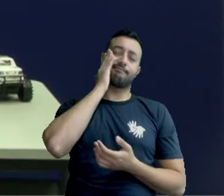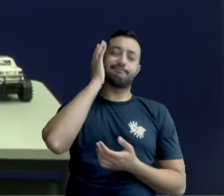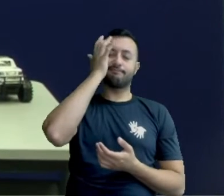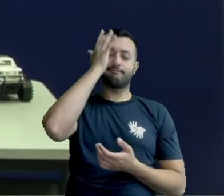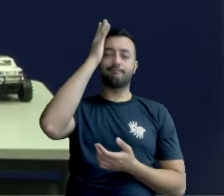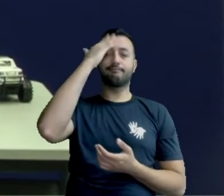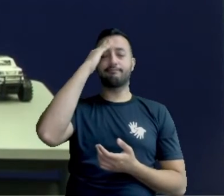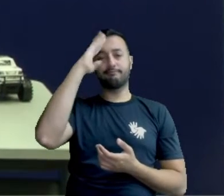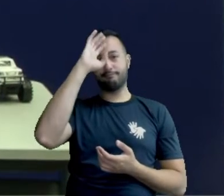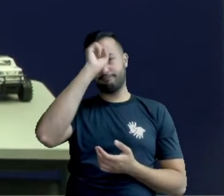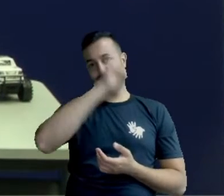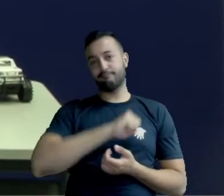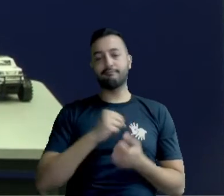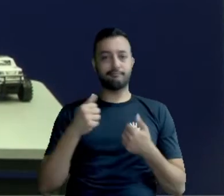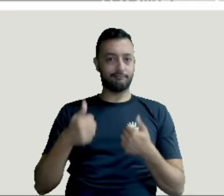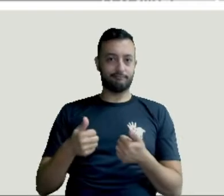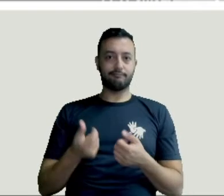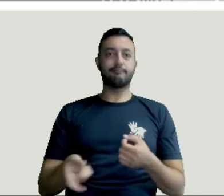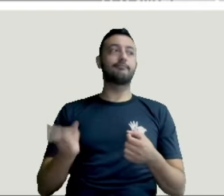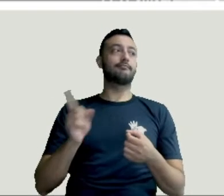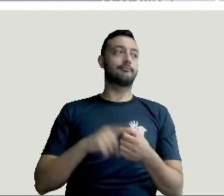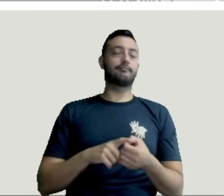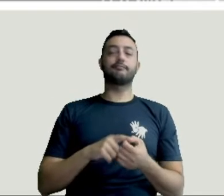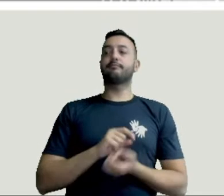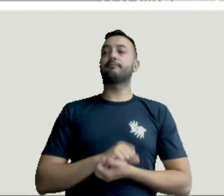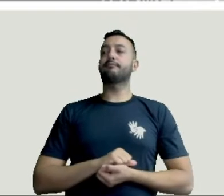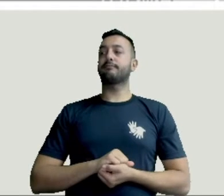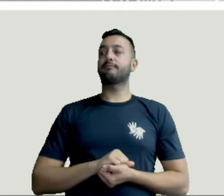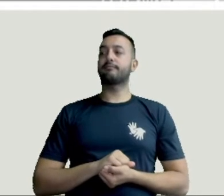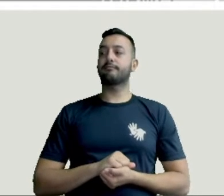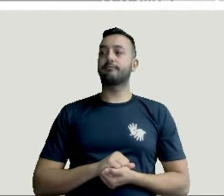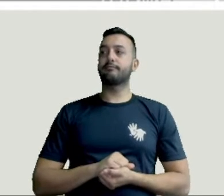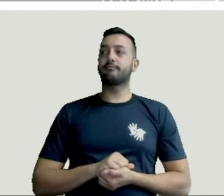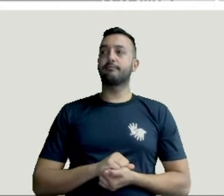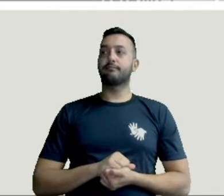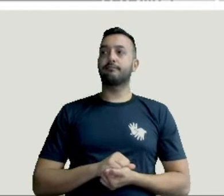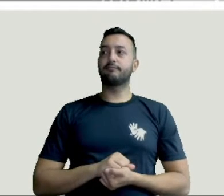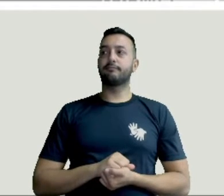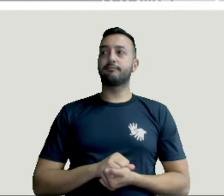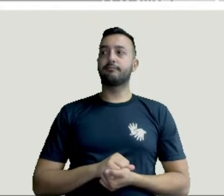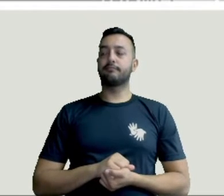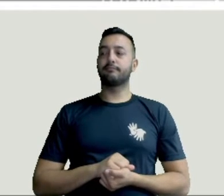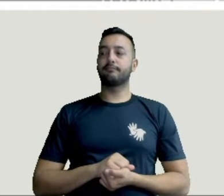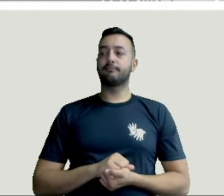entender facilmente isso daí. Beleza? Vamos voltar aqui para o slide. Tá aí.